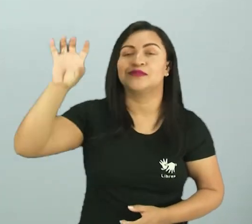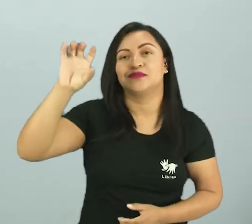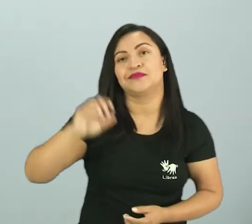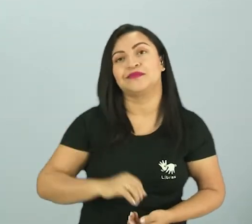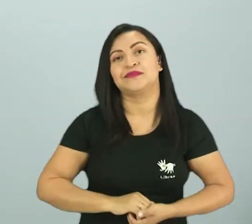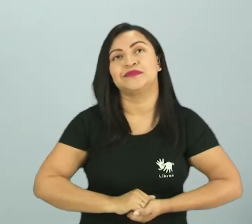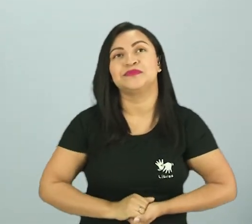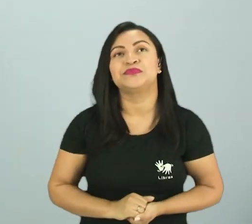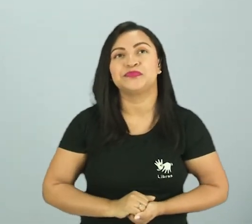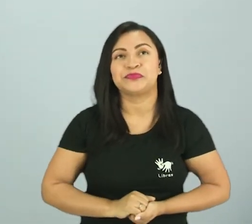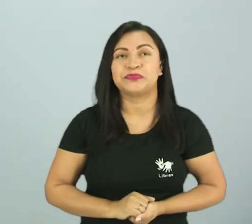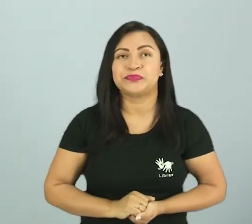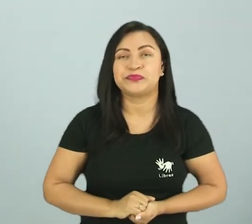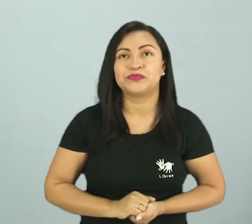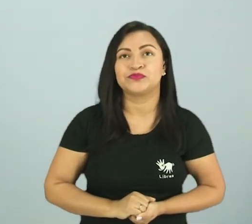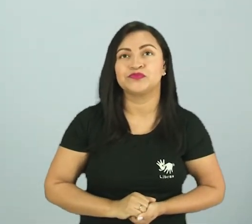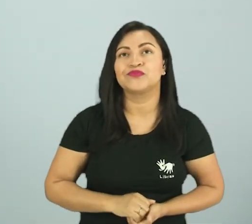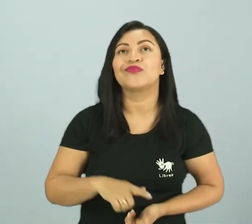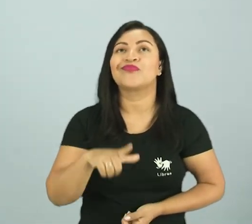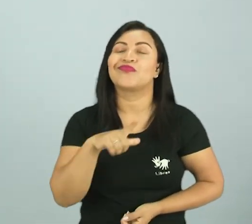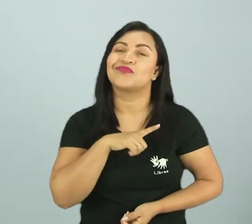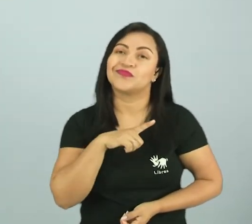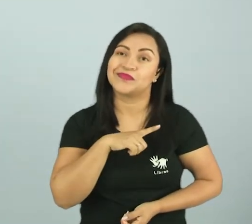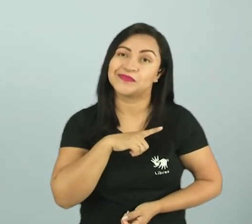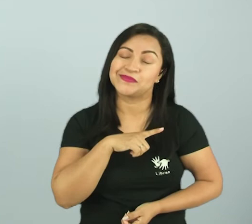lá. Temos também